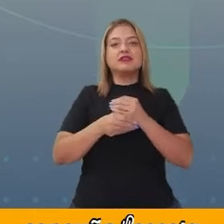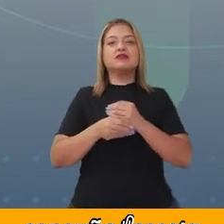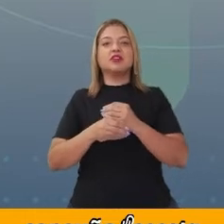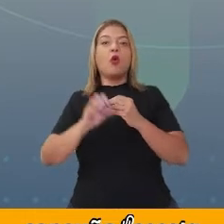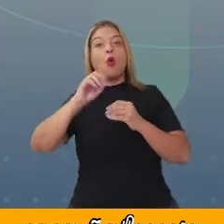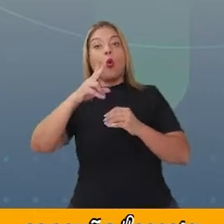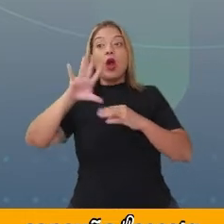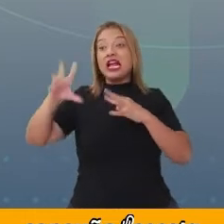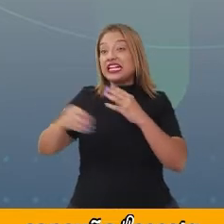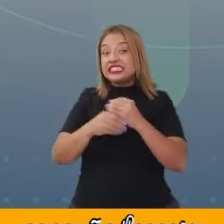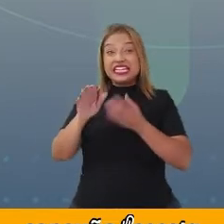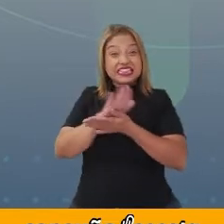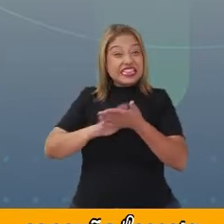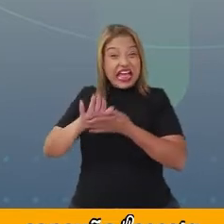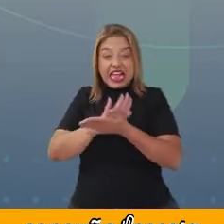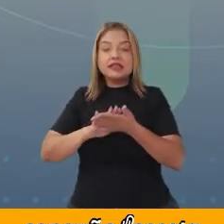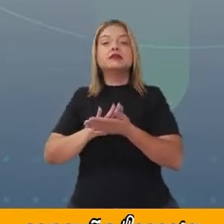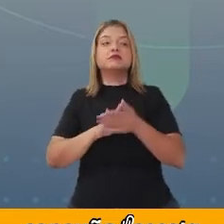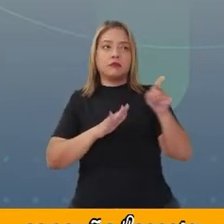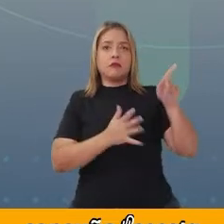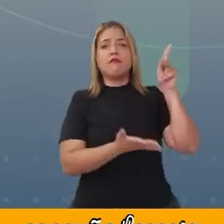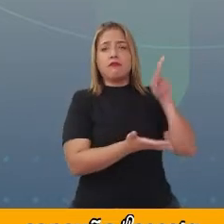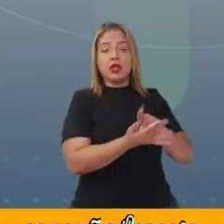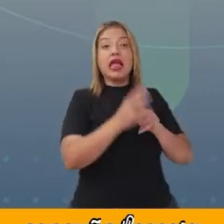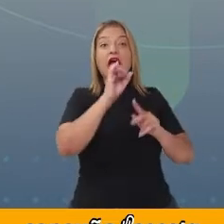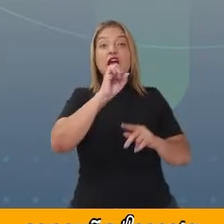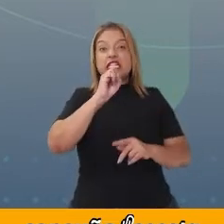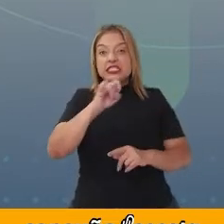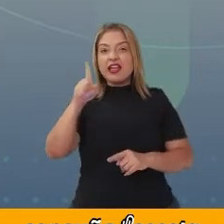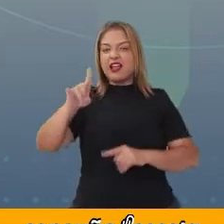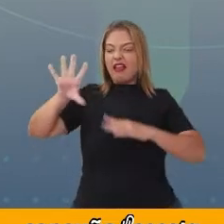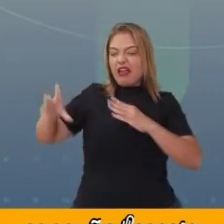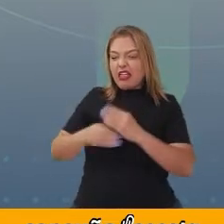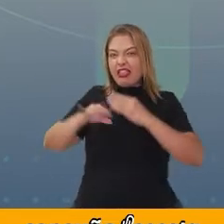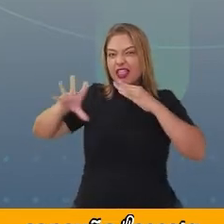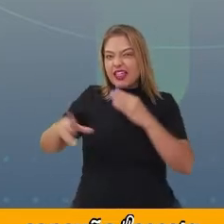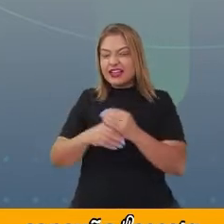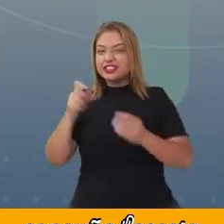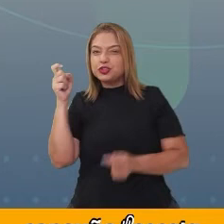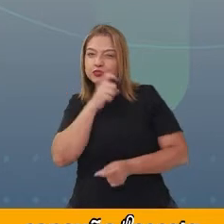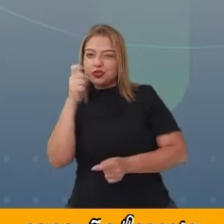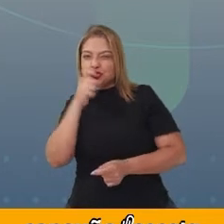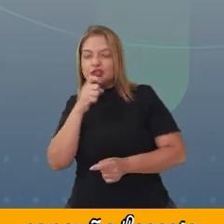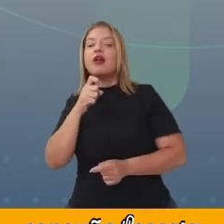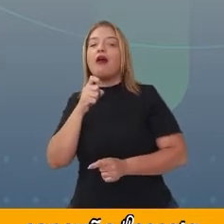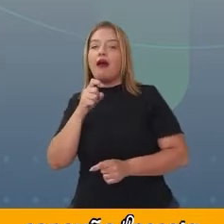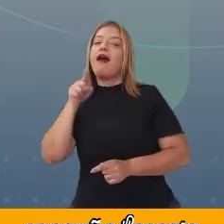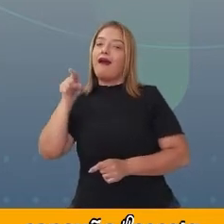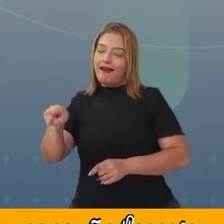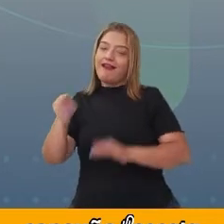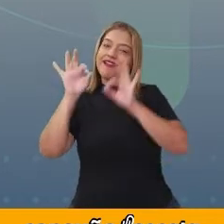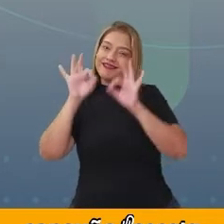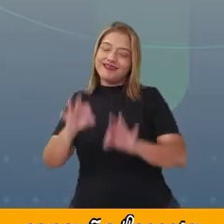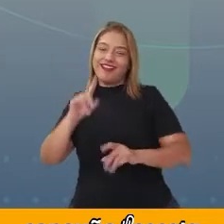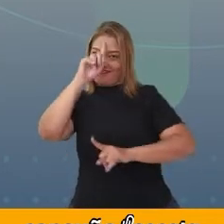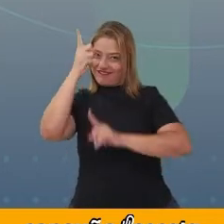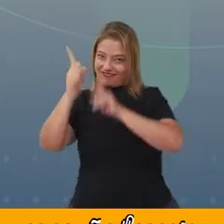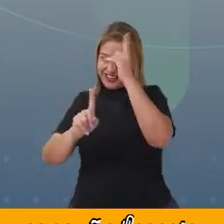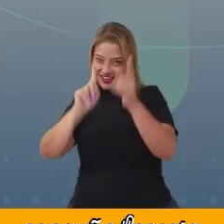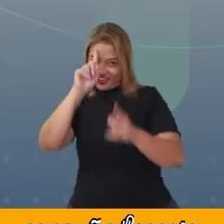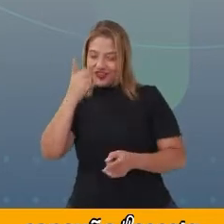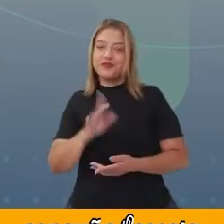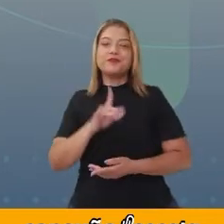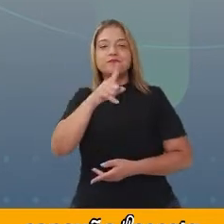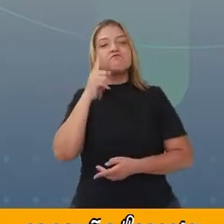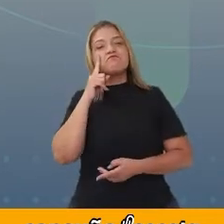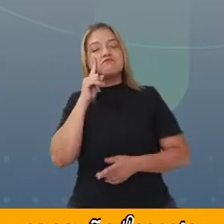Agora, quando ela inventa, aumenta fatos, ela já está indo para o campo aí da ficção. Observe então que existem alguns gêneros